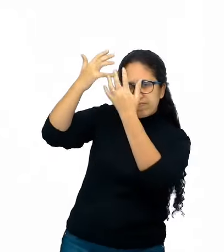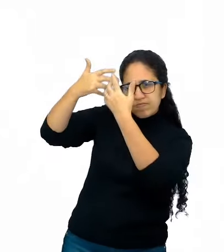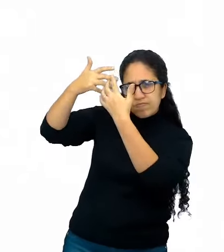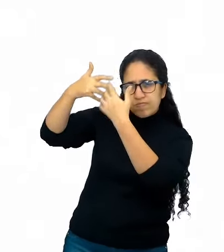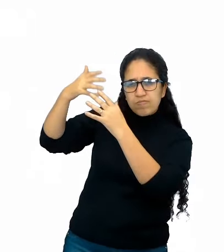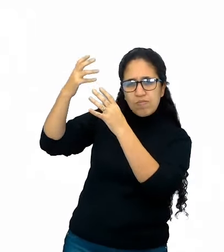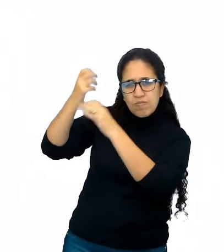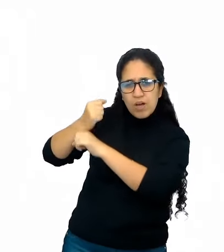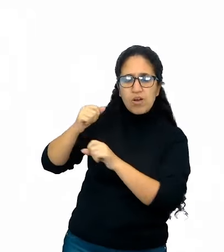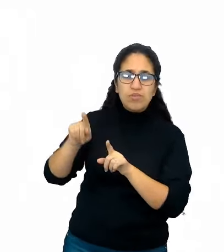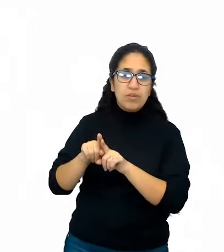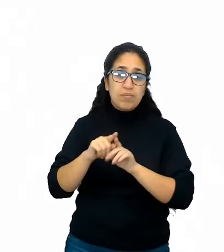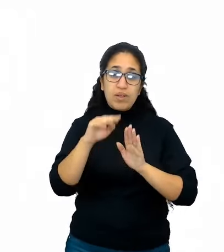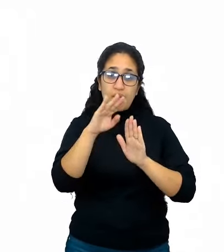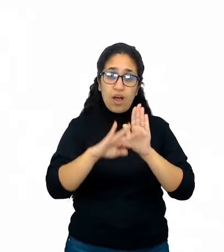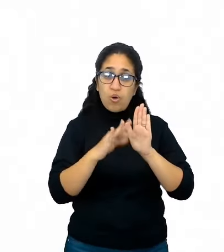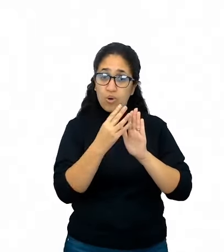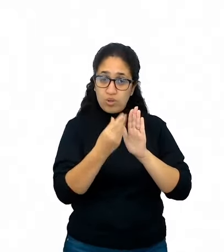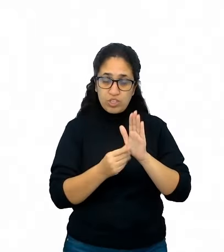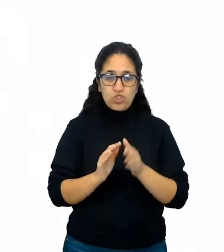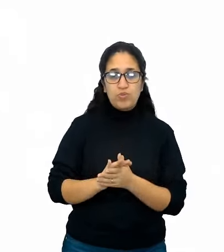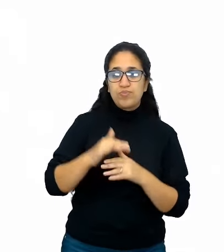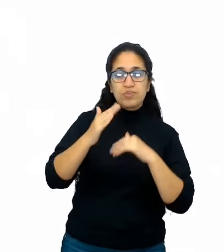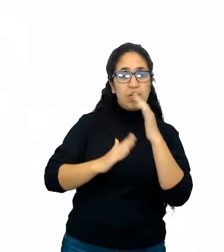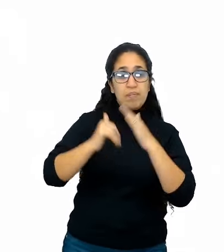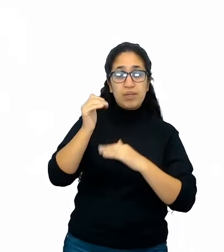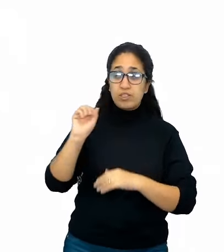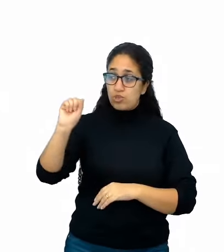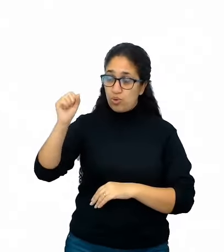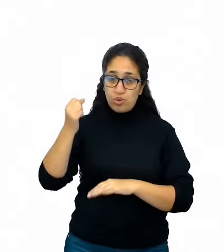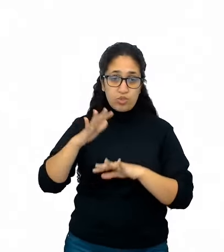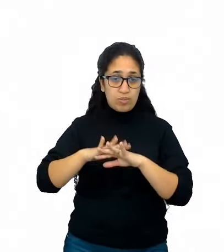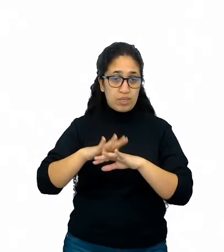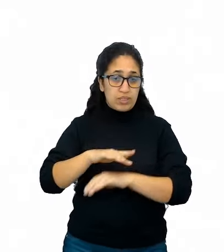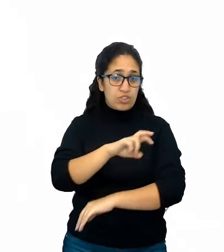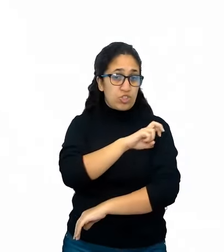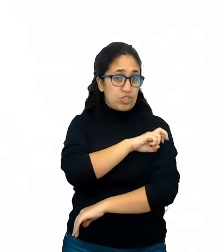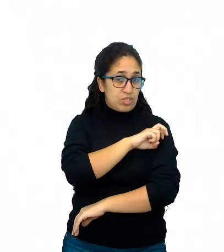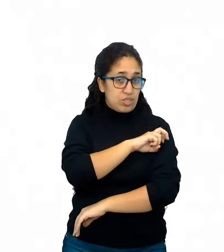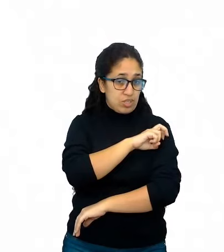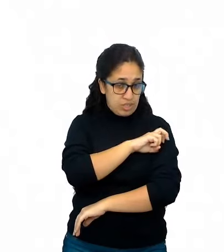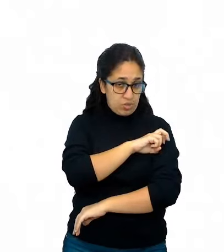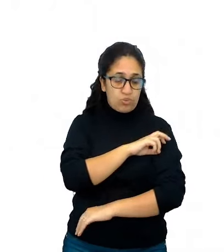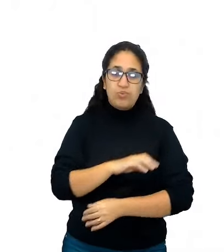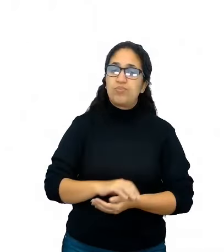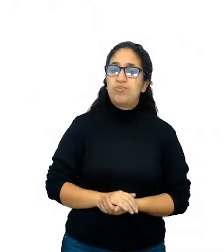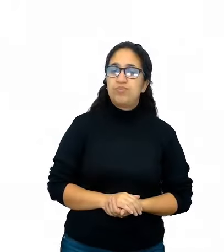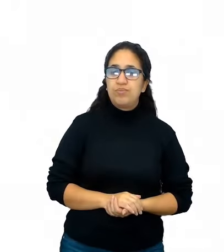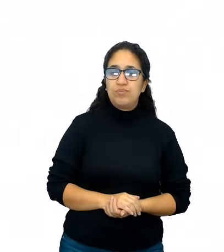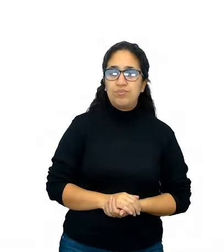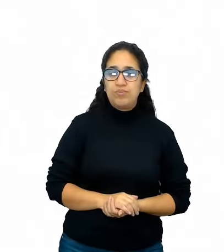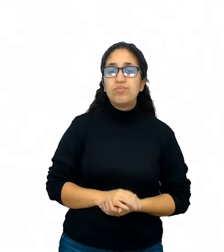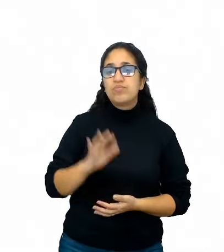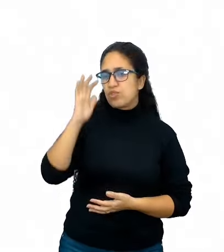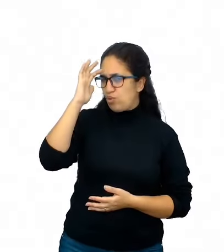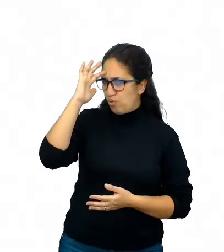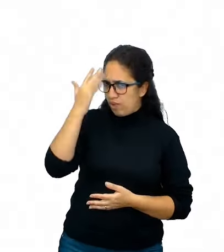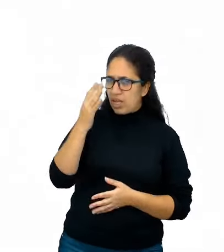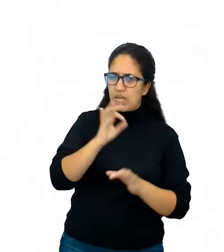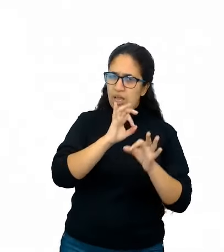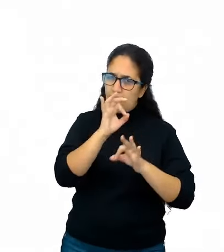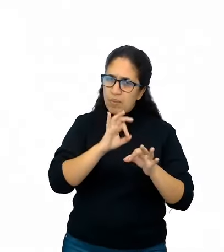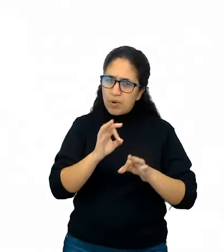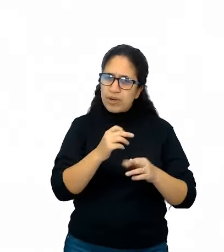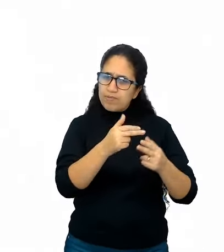e algoritmo. E a habilidade 8 de matemática do quinto ano do ensino fundamental, que também é resolver